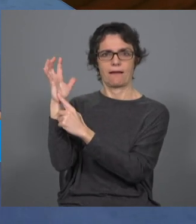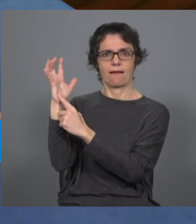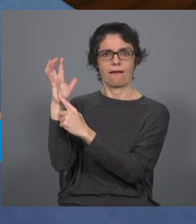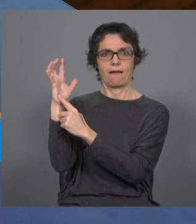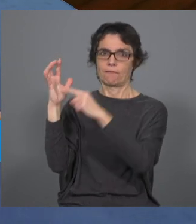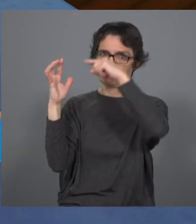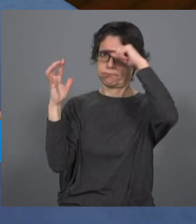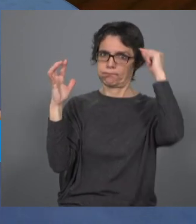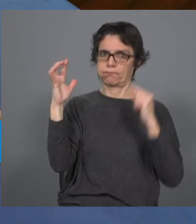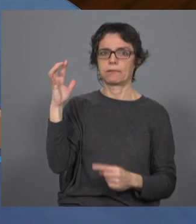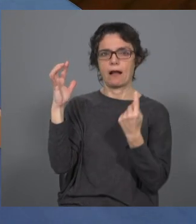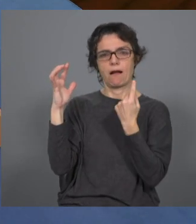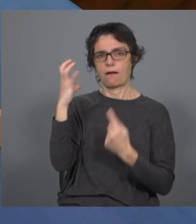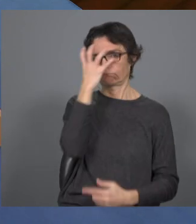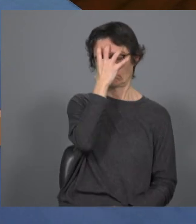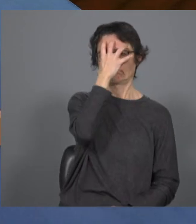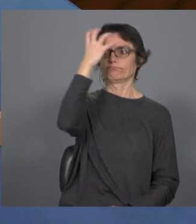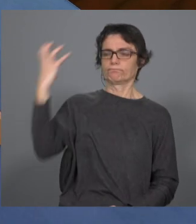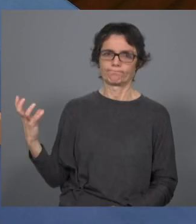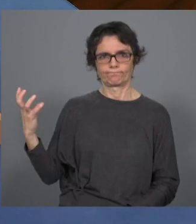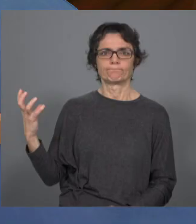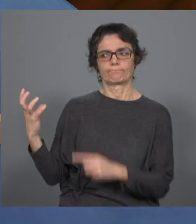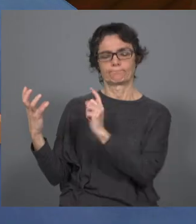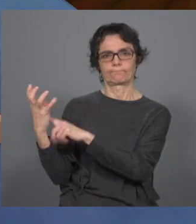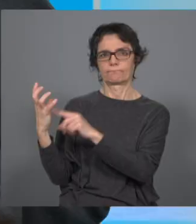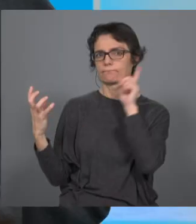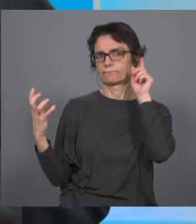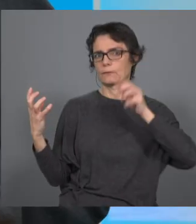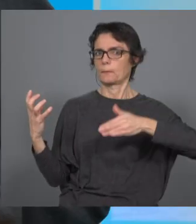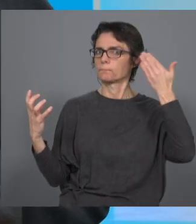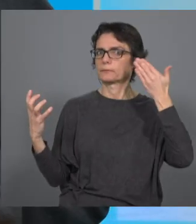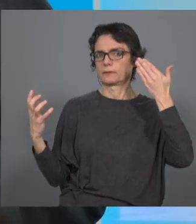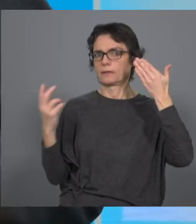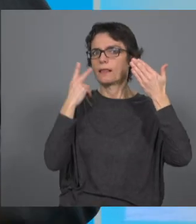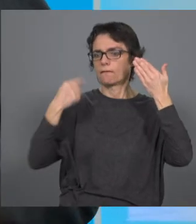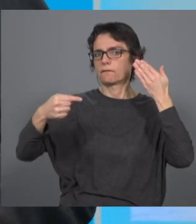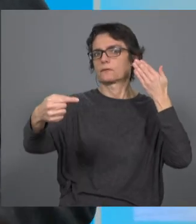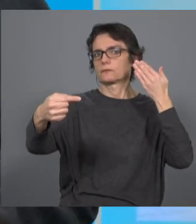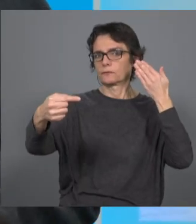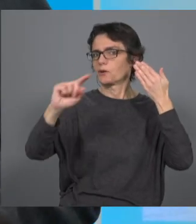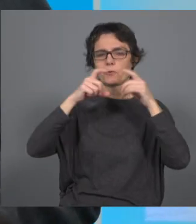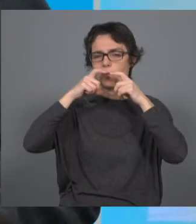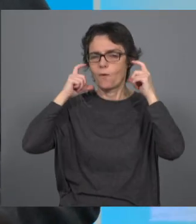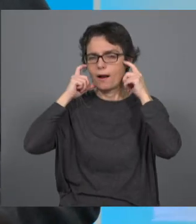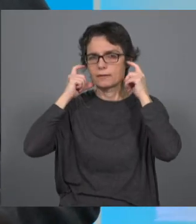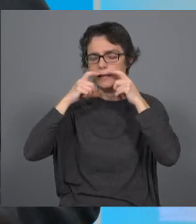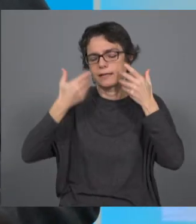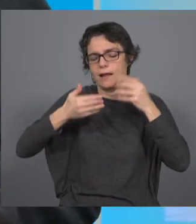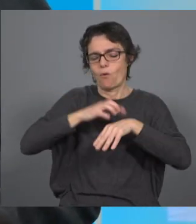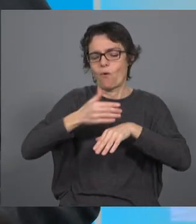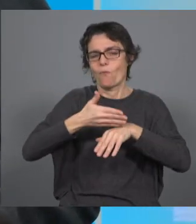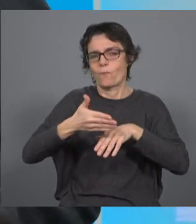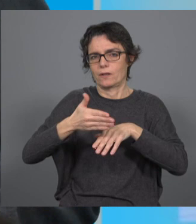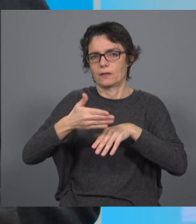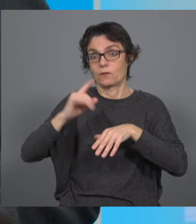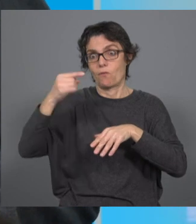arrancar, tantas vezes do nosso rosto, não é? Sim. A nossa tradição, eu não sou especialista na matéria, mas a tradição